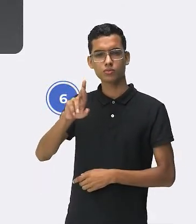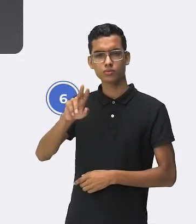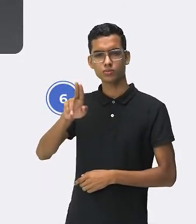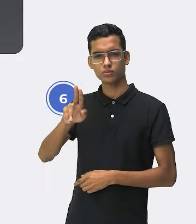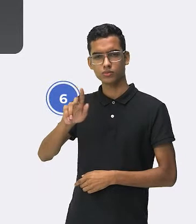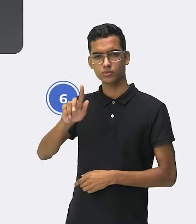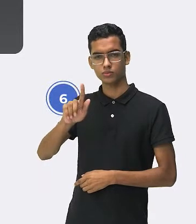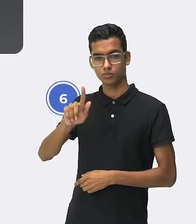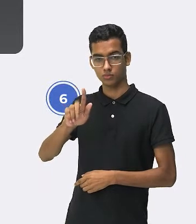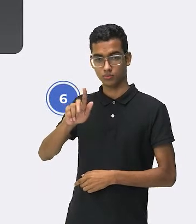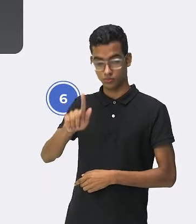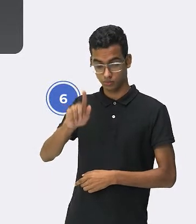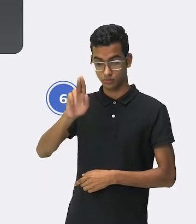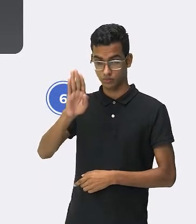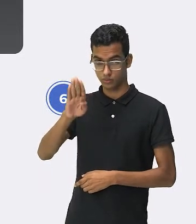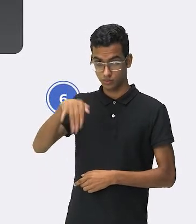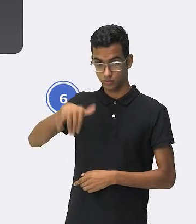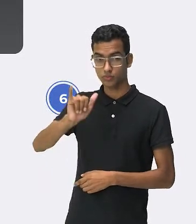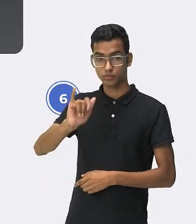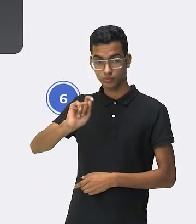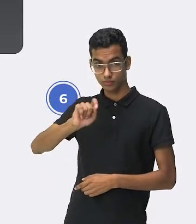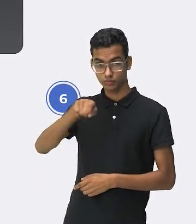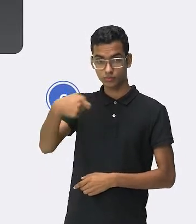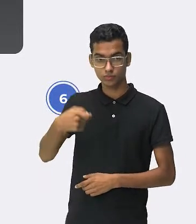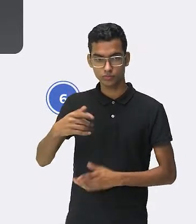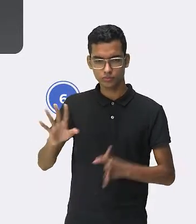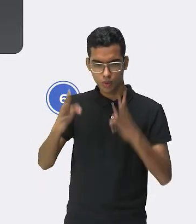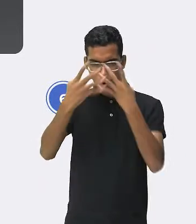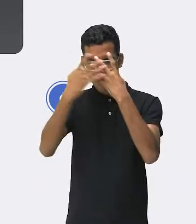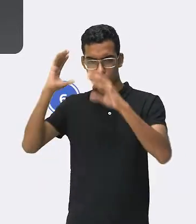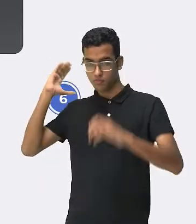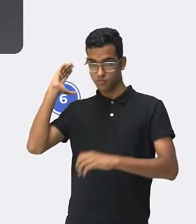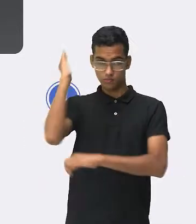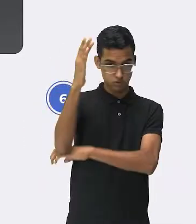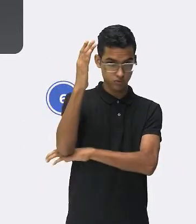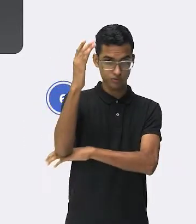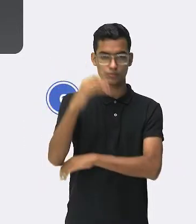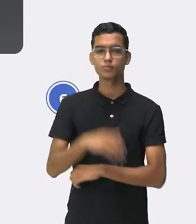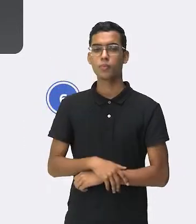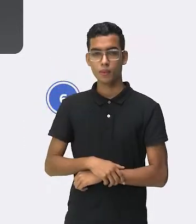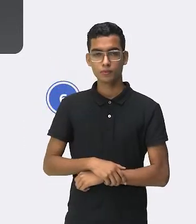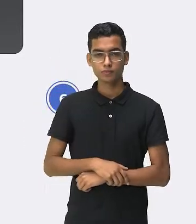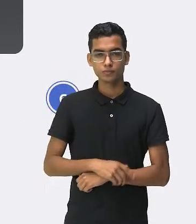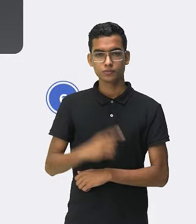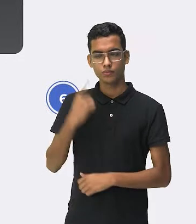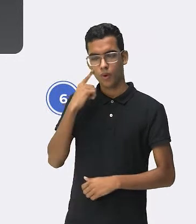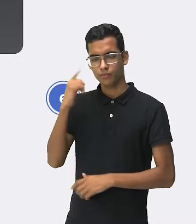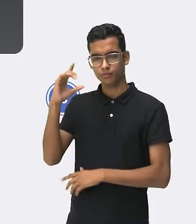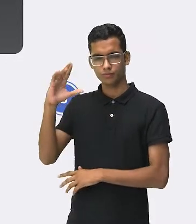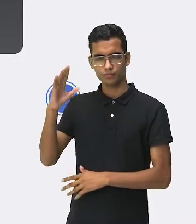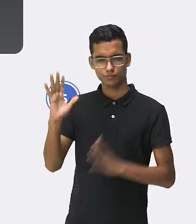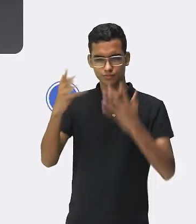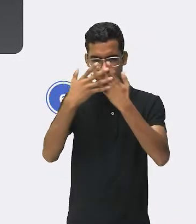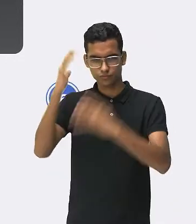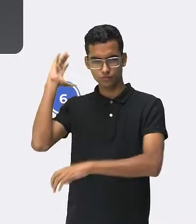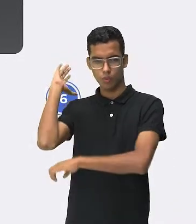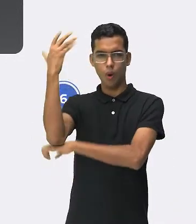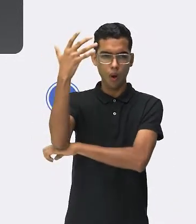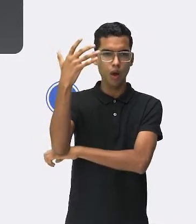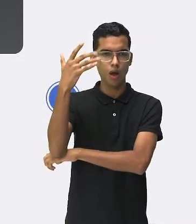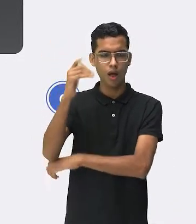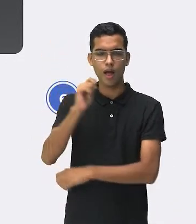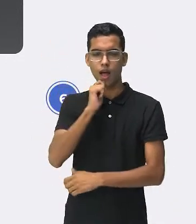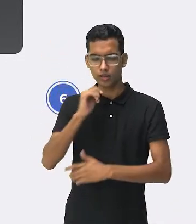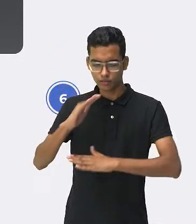conhecem o rugby? O rugby é um esporte que está em crescimento, né? Que a gente tem passado a conhecer um pouco mais aqui no Brasil.